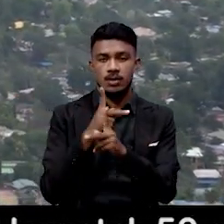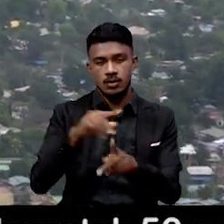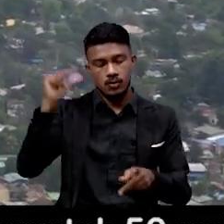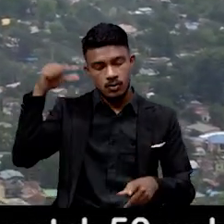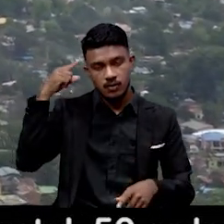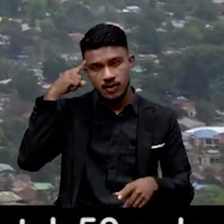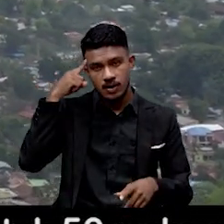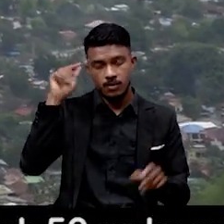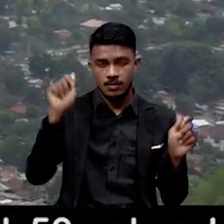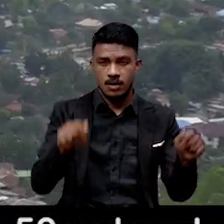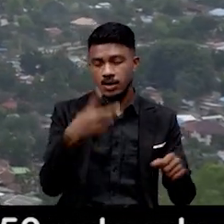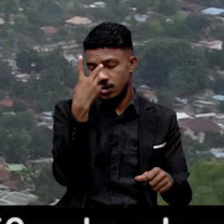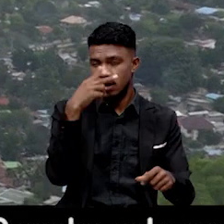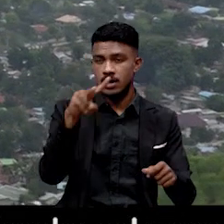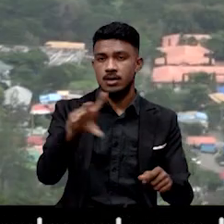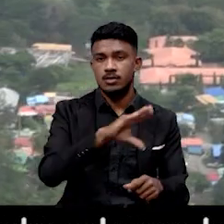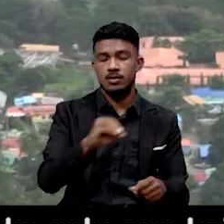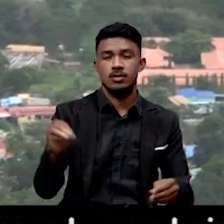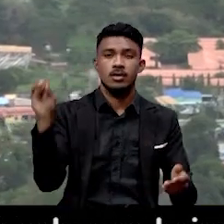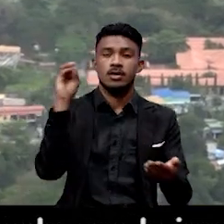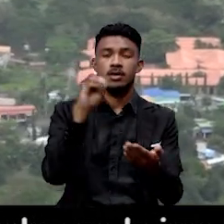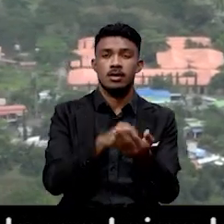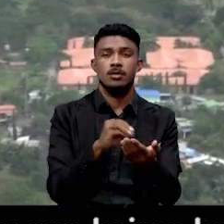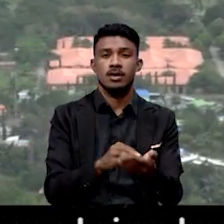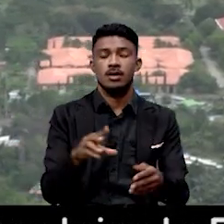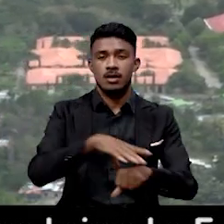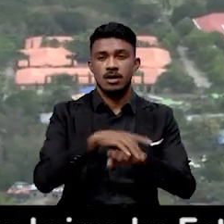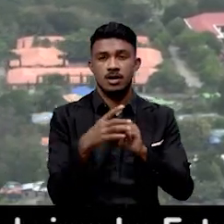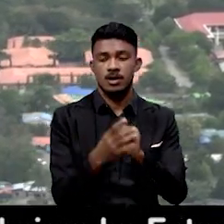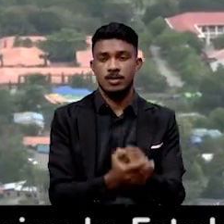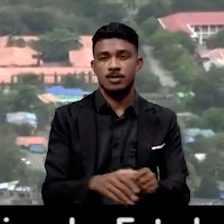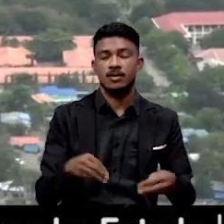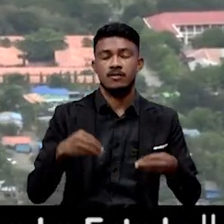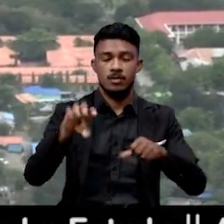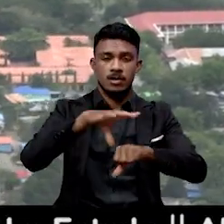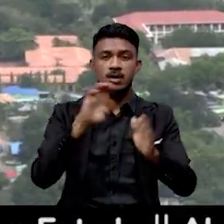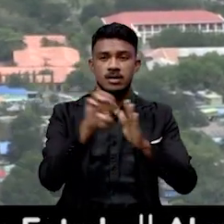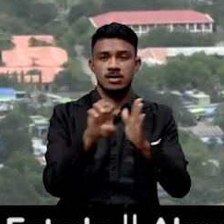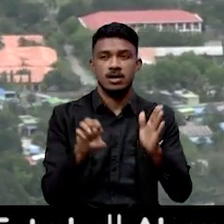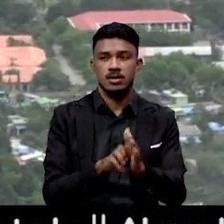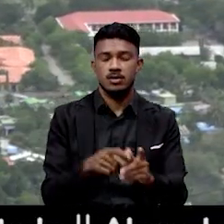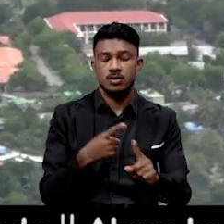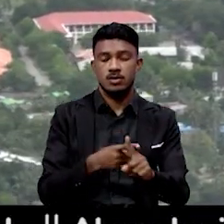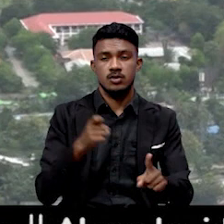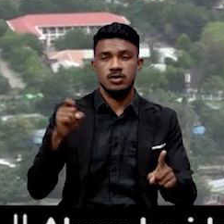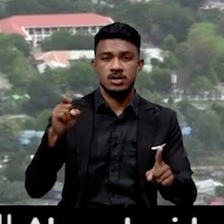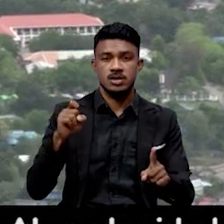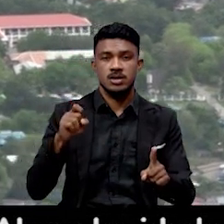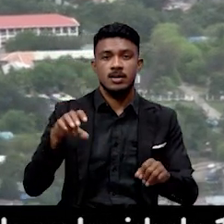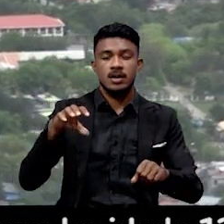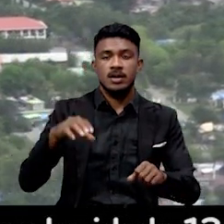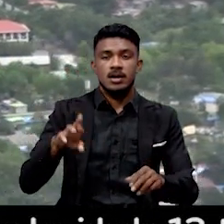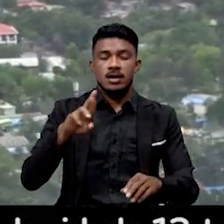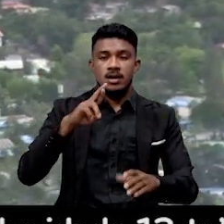governo sobele controla no tal ordem barai neve pertence ba estado. Kus terras nene parte fa apoio mak ne,